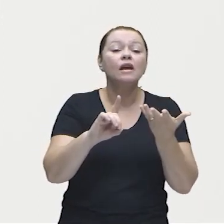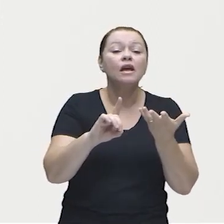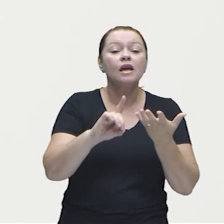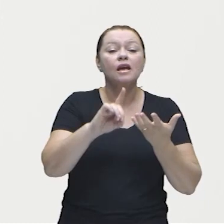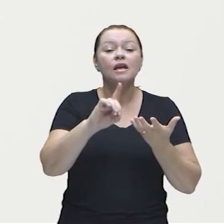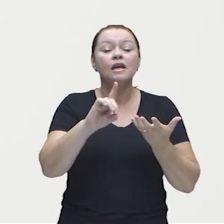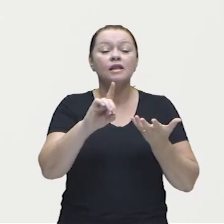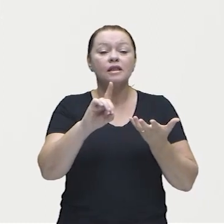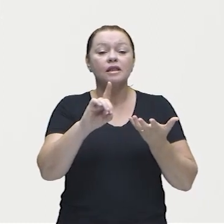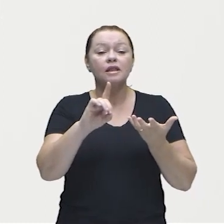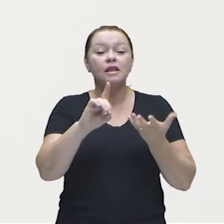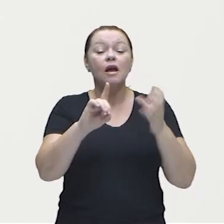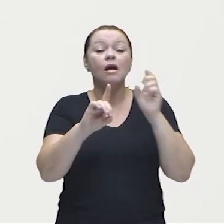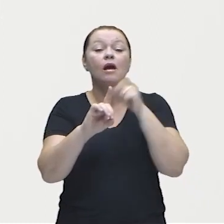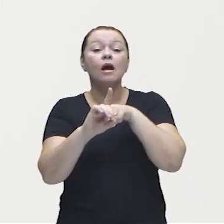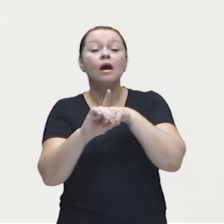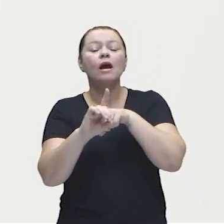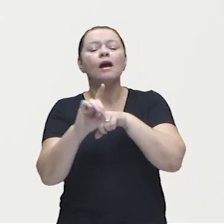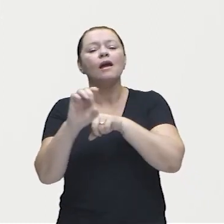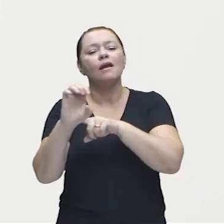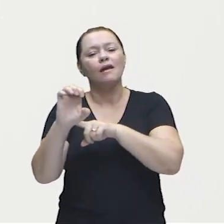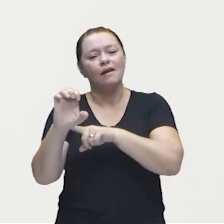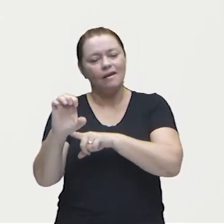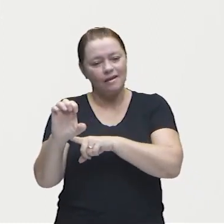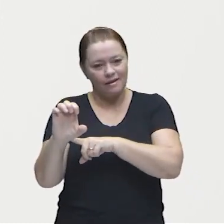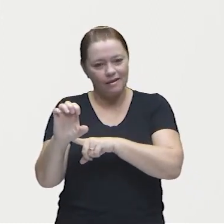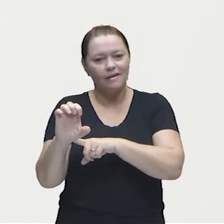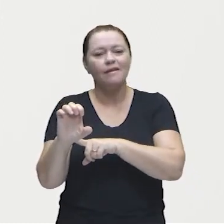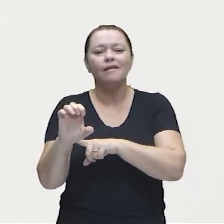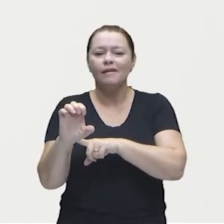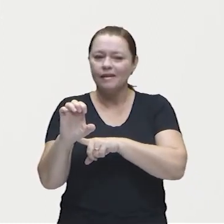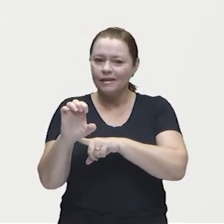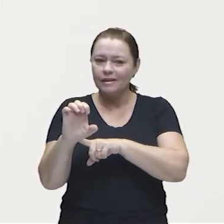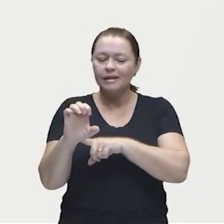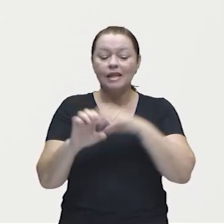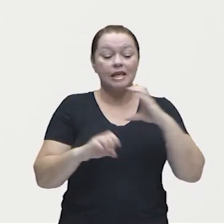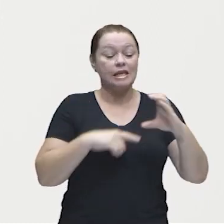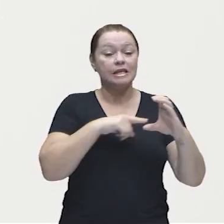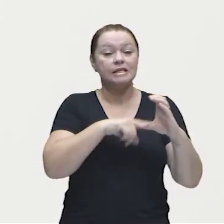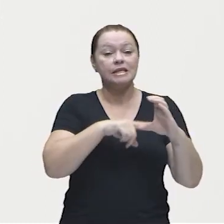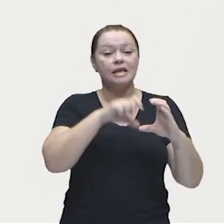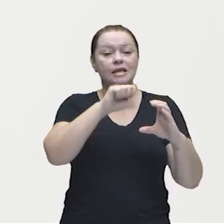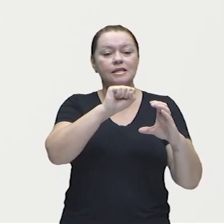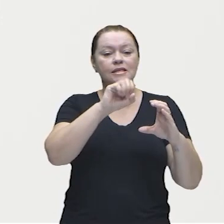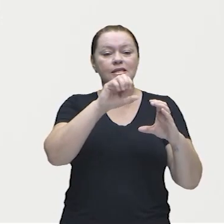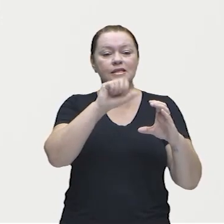de I. Bondade. E depois? Sabonete.